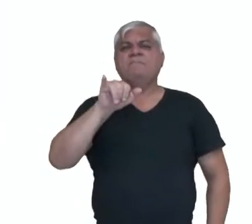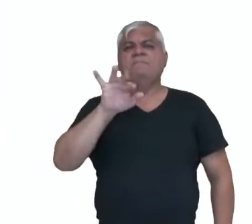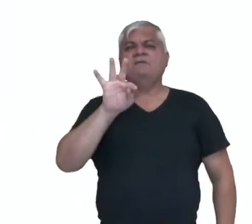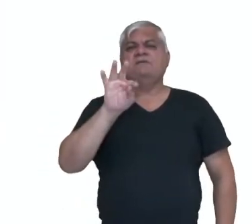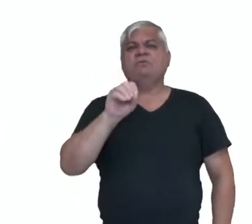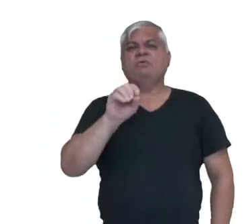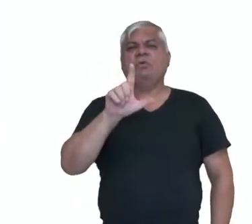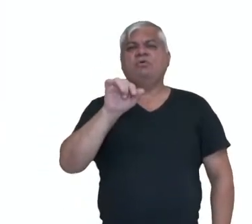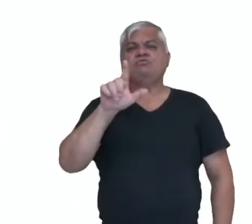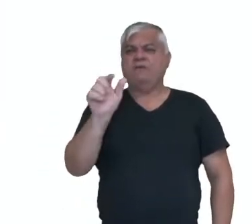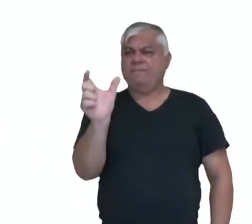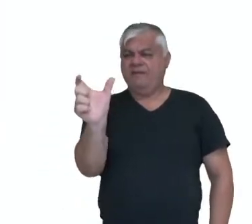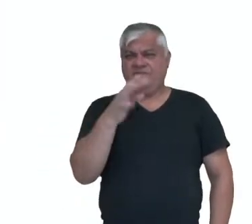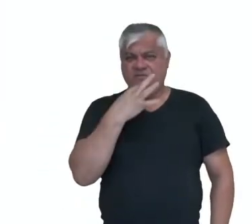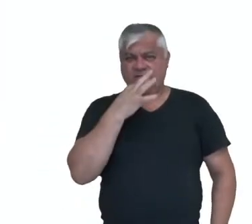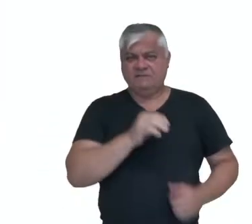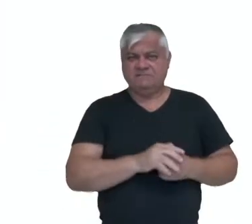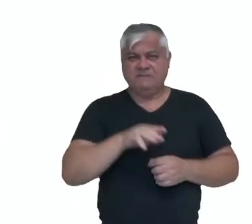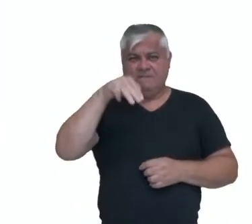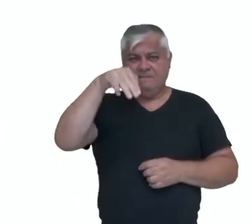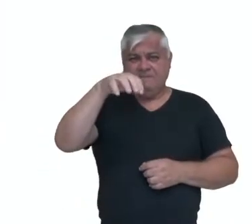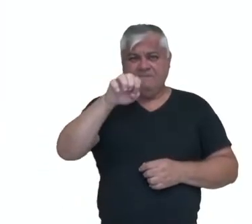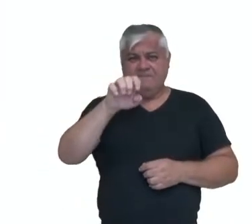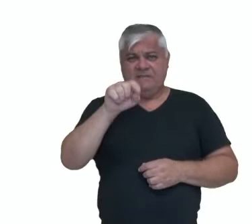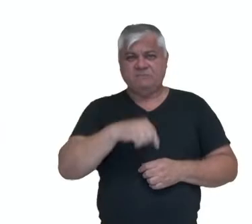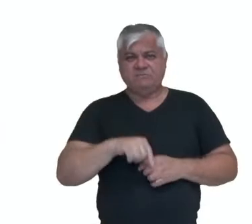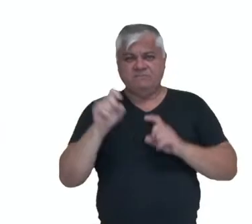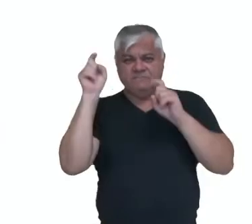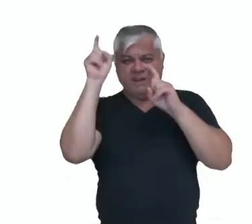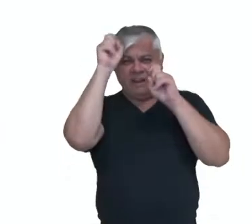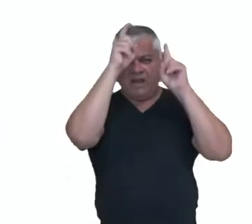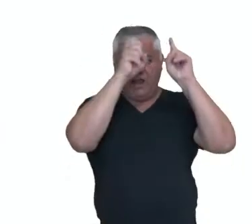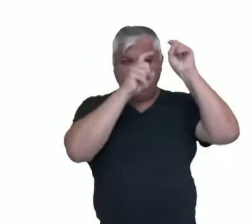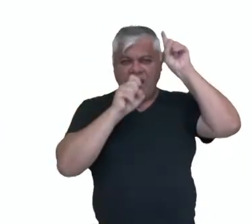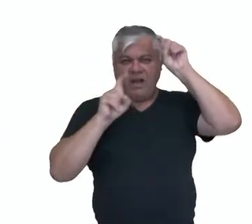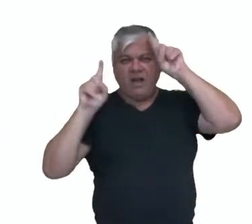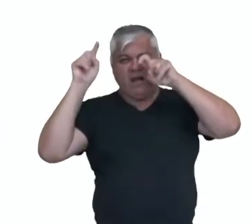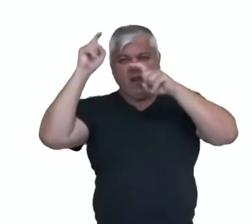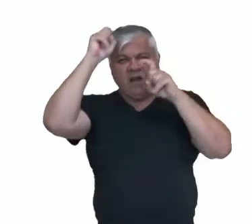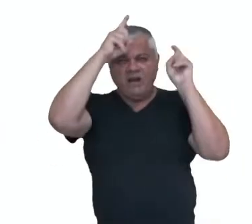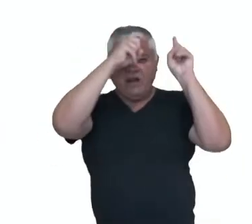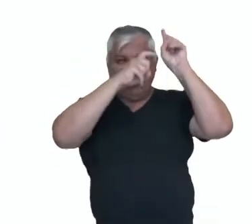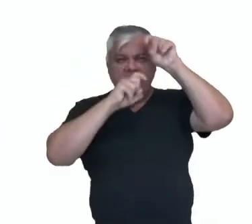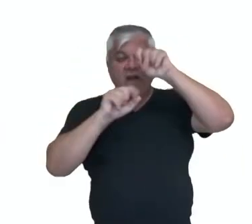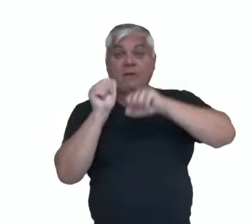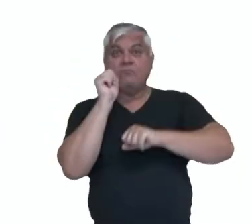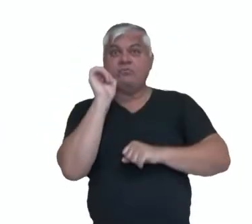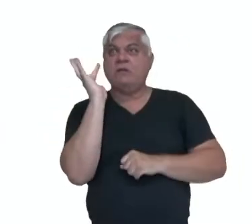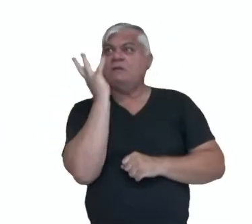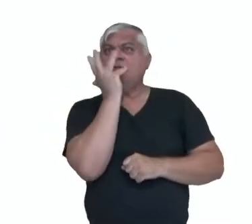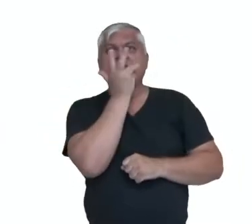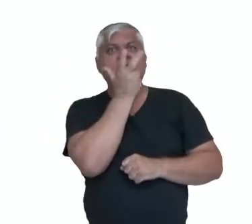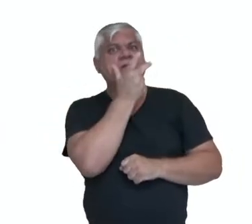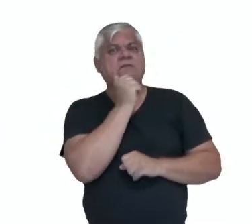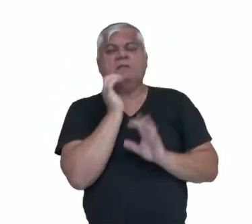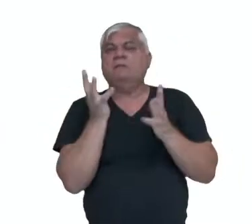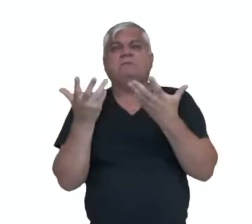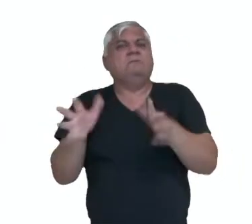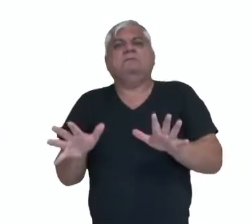mitologia? Conhece a Medusa? Já ouviu falar da sua punição? Pô, coitada, né? Uma mulher super linda e tal, só porque ela não quis